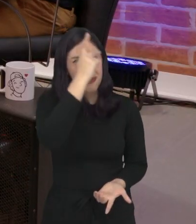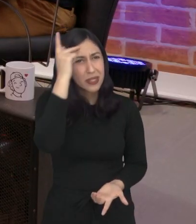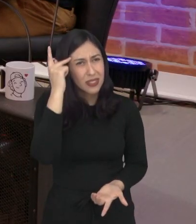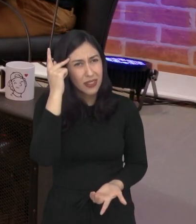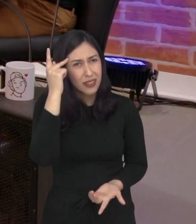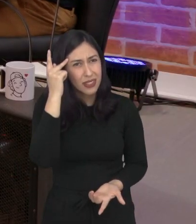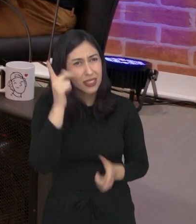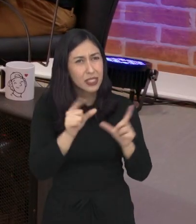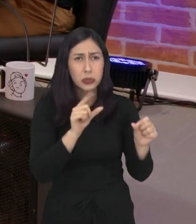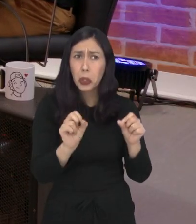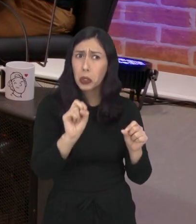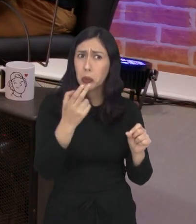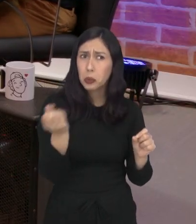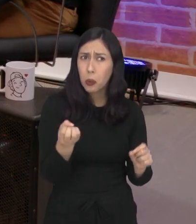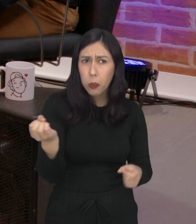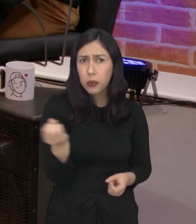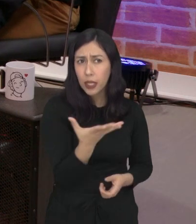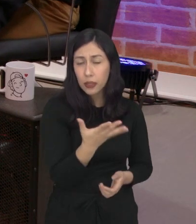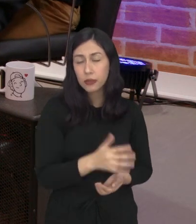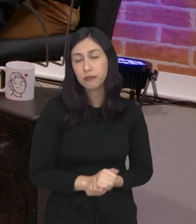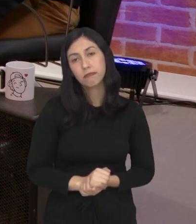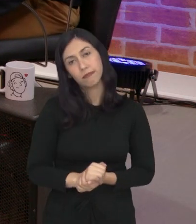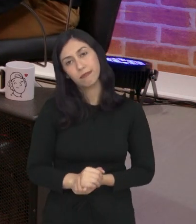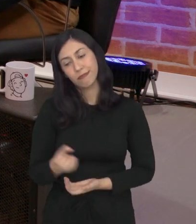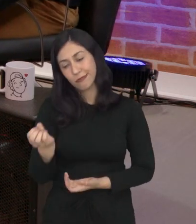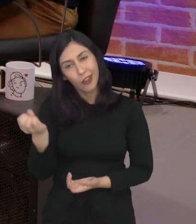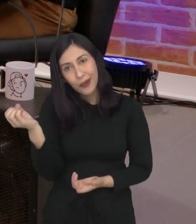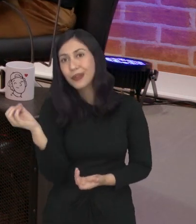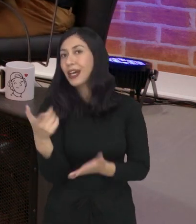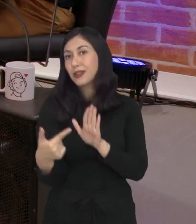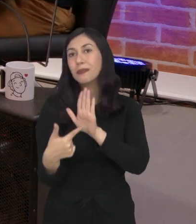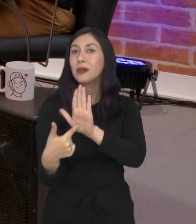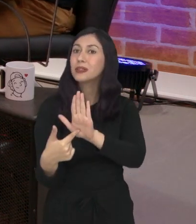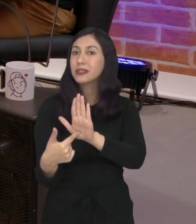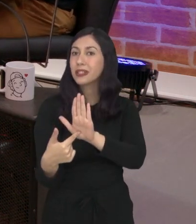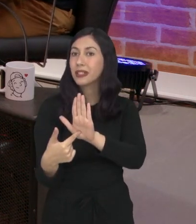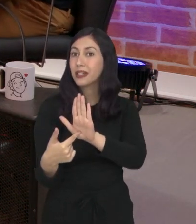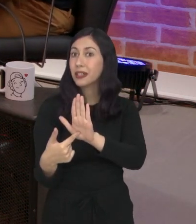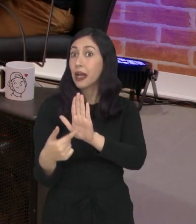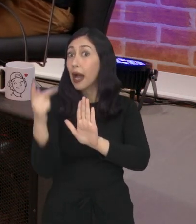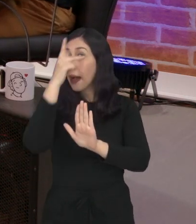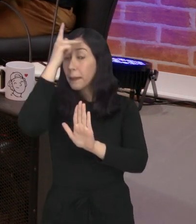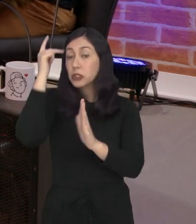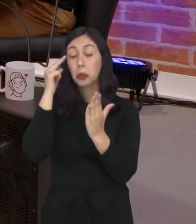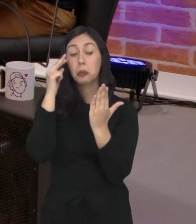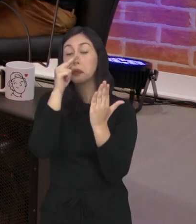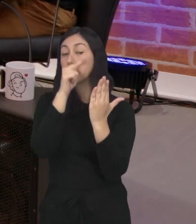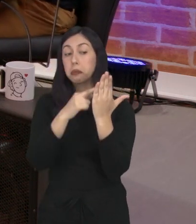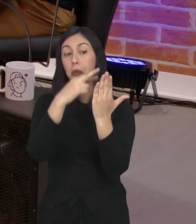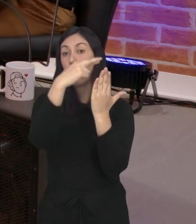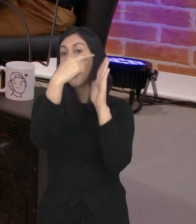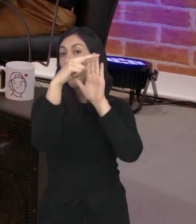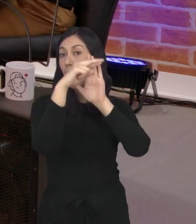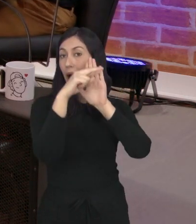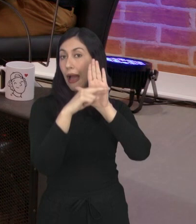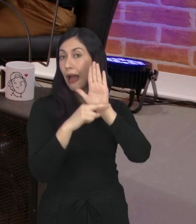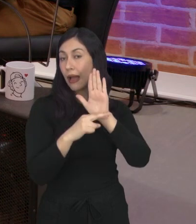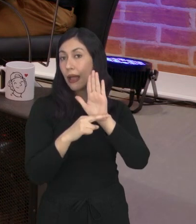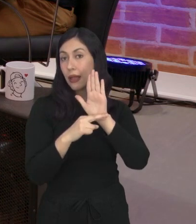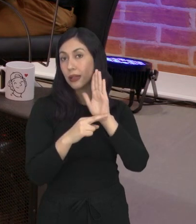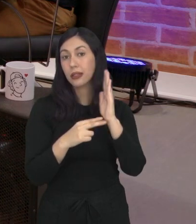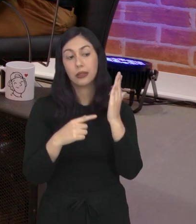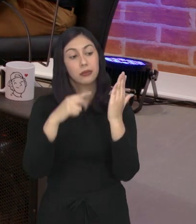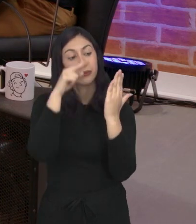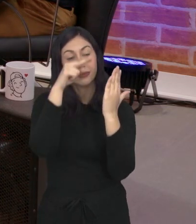dado. É o dado. O mestre talvez não vai te falar qual que é o número, mas ele tem anotado, ele sabe tudo. Cara, então pra mim zerar um RPG pode demorar